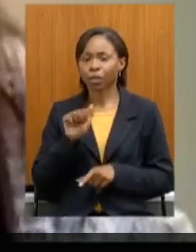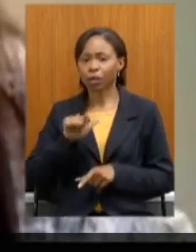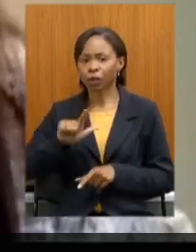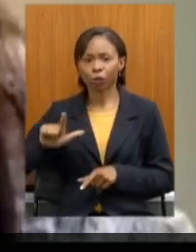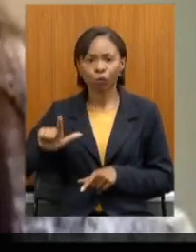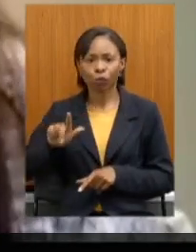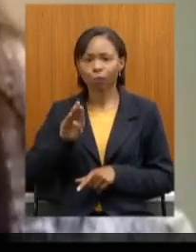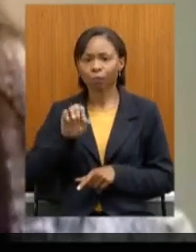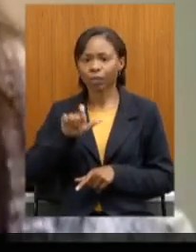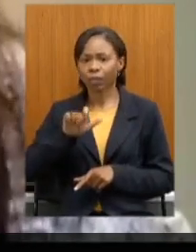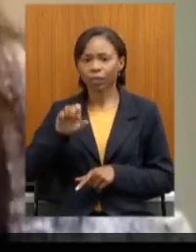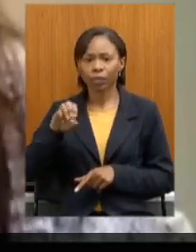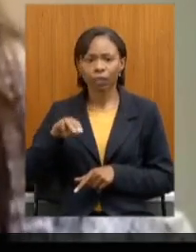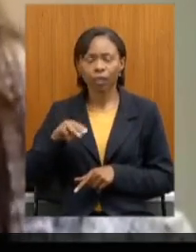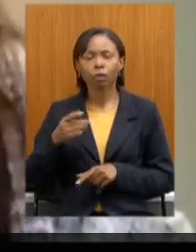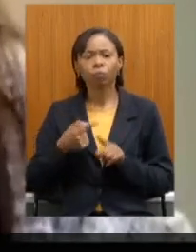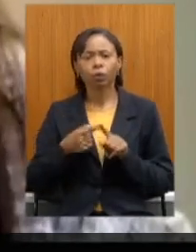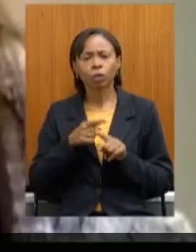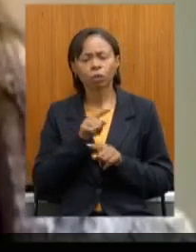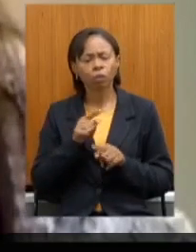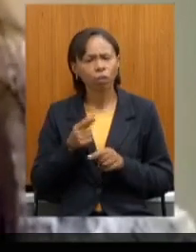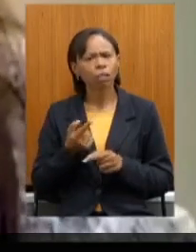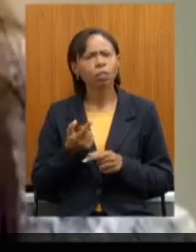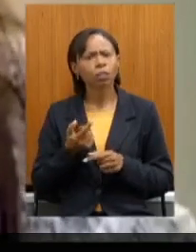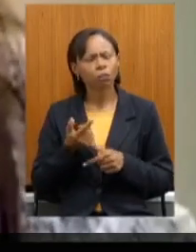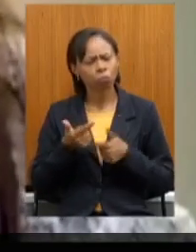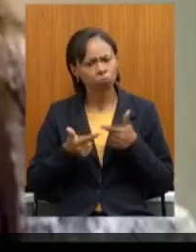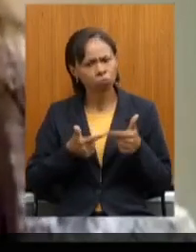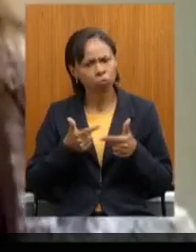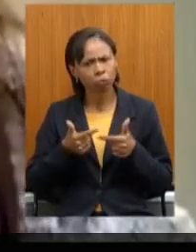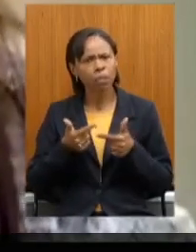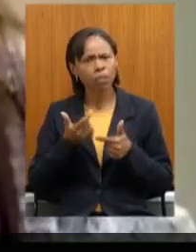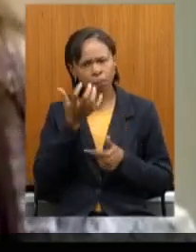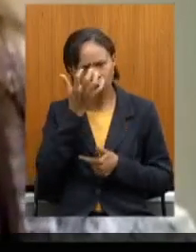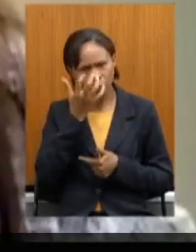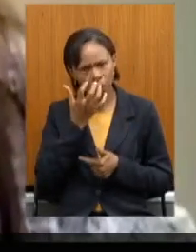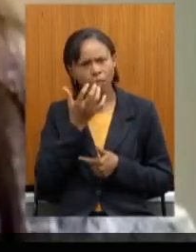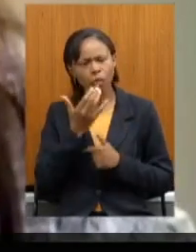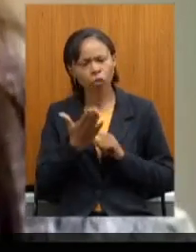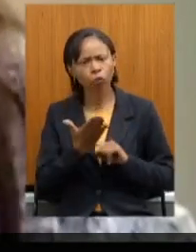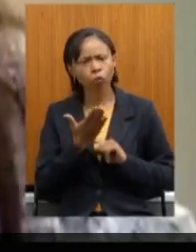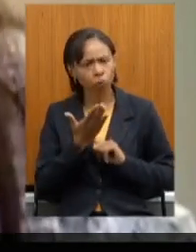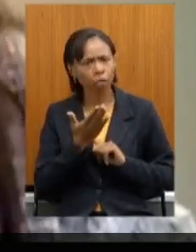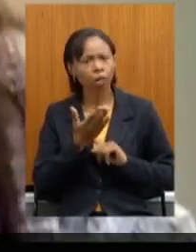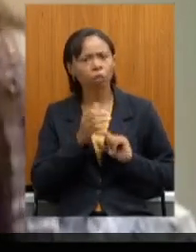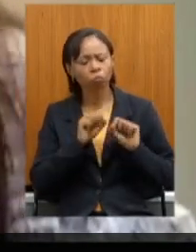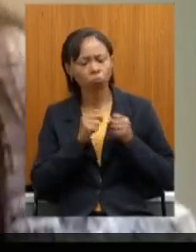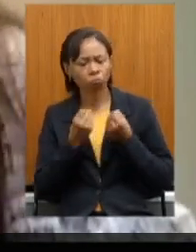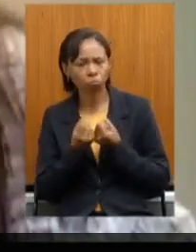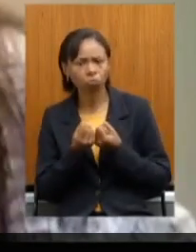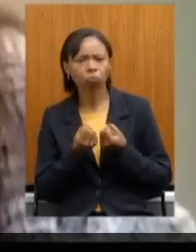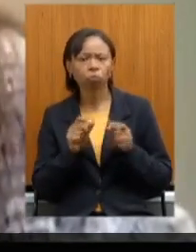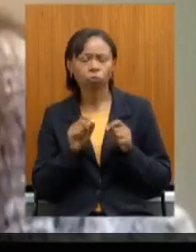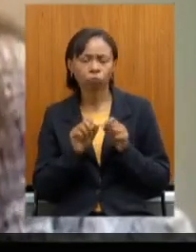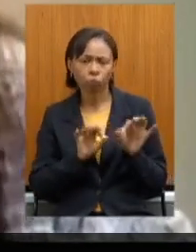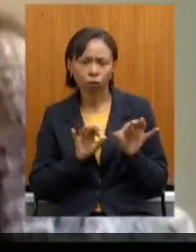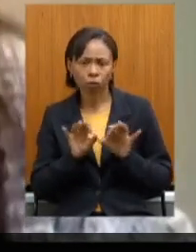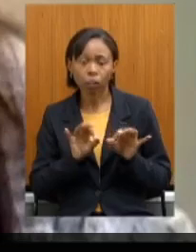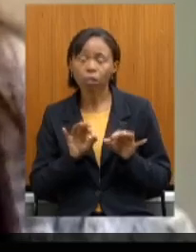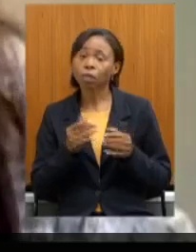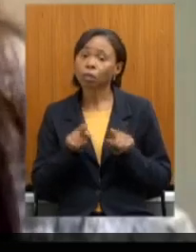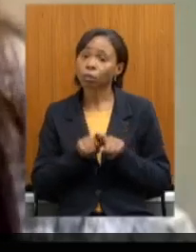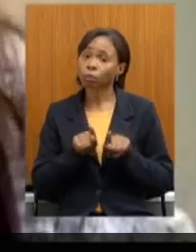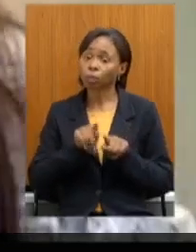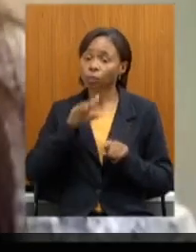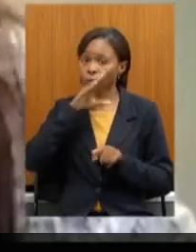séria como o senhor aí, membro da mesa, tem nos ajudado na condução para que isso aconteça. E, é claro, os meus colegas servidores dessa